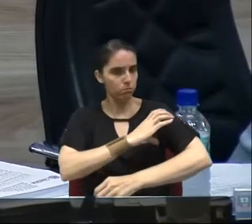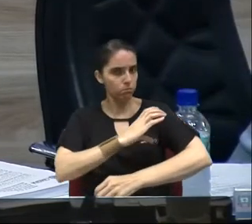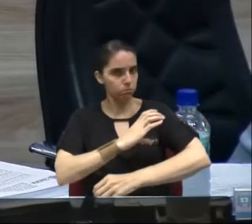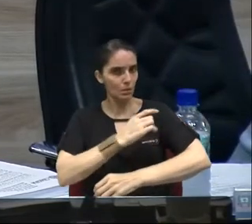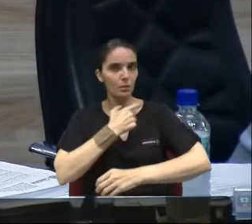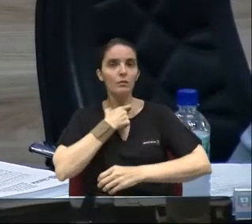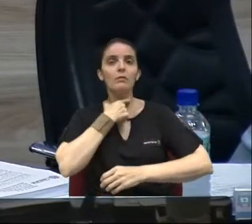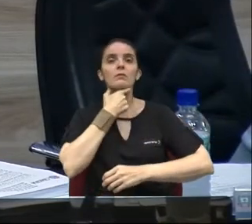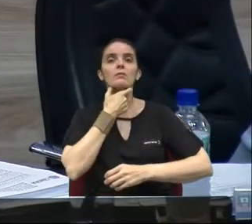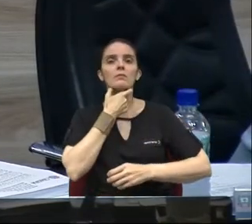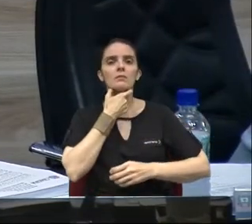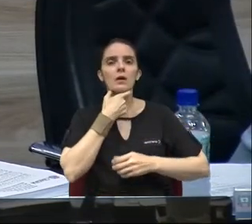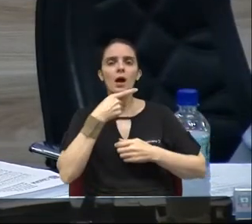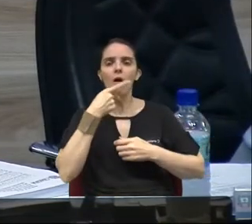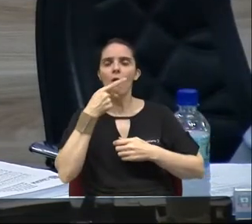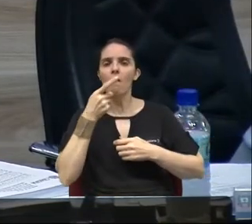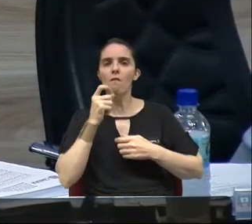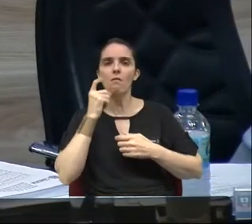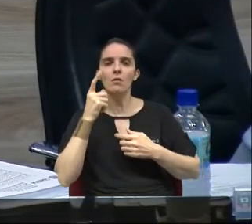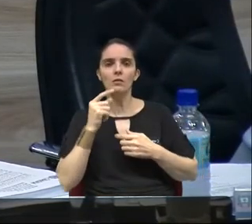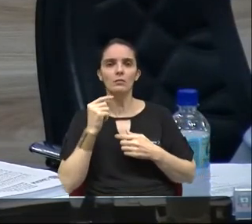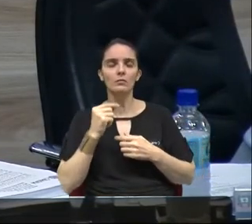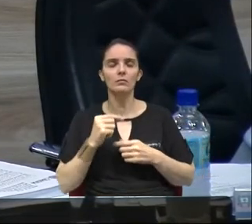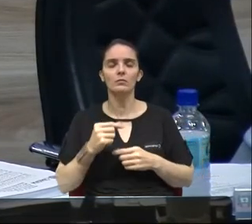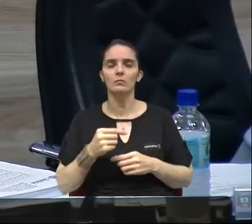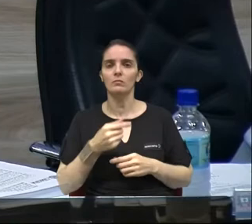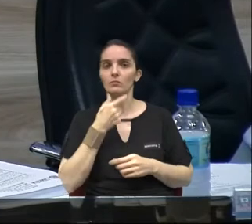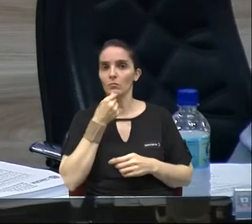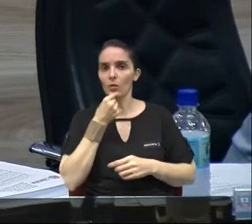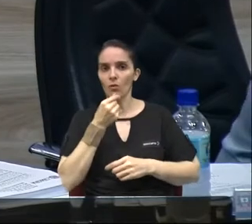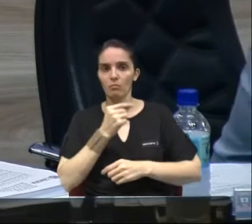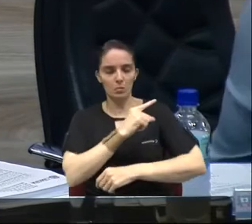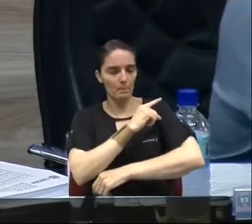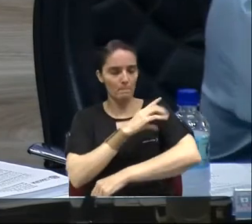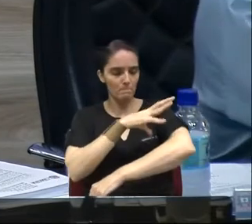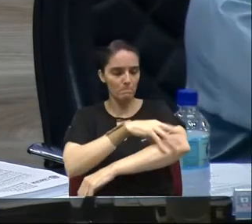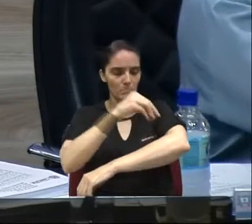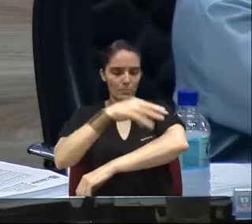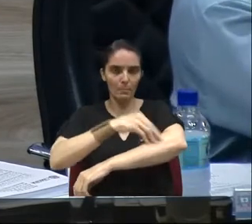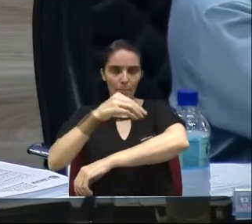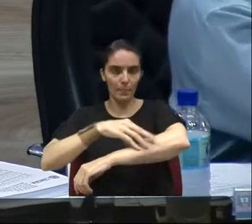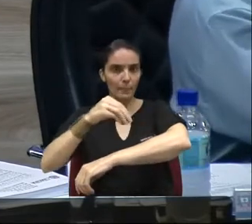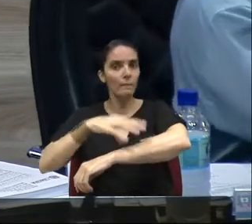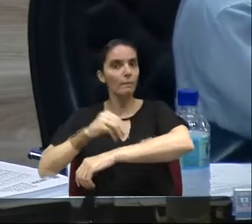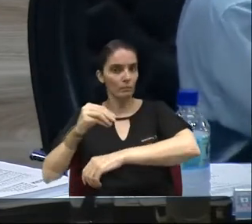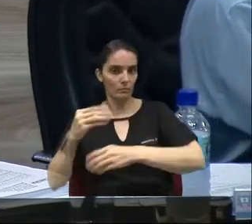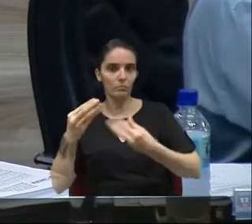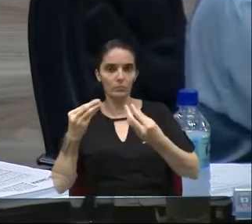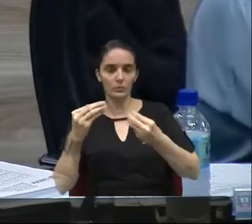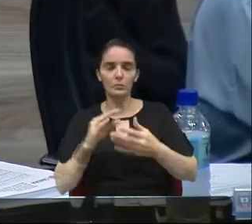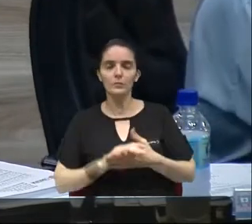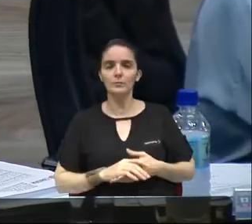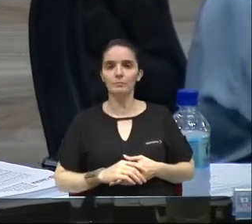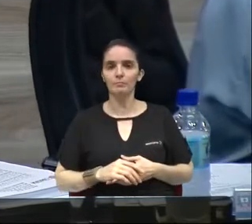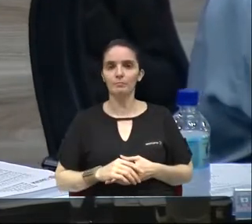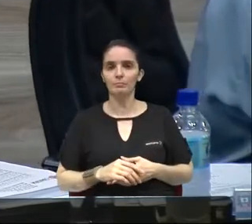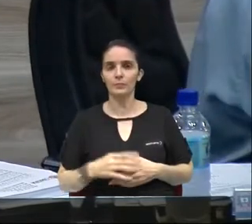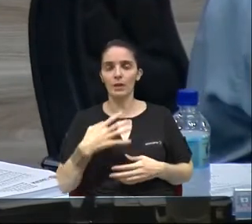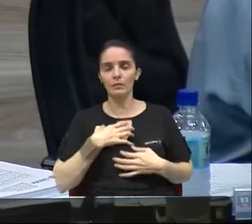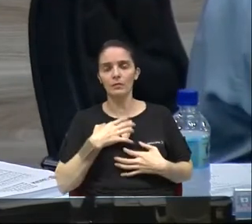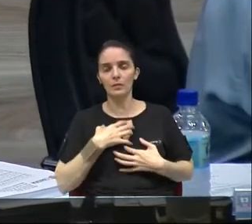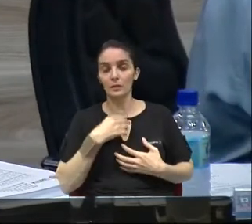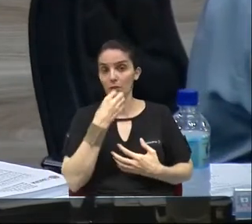engrossa a voz, que dá mais pelo aos homens, né? Então, e por isso ele é procurado, dá mais sensação de